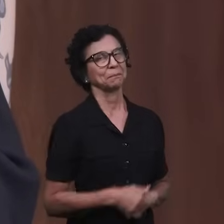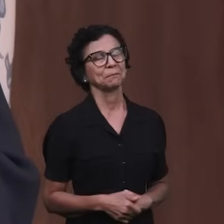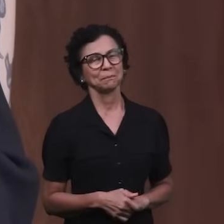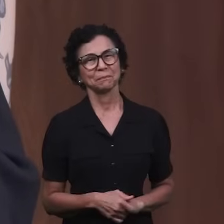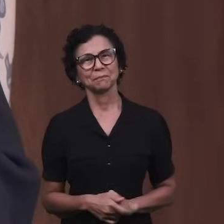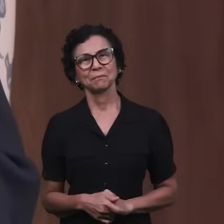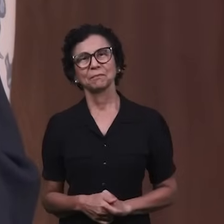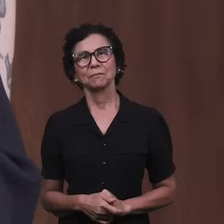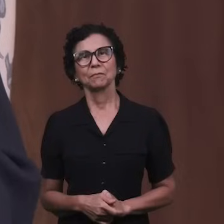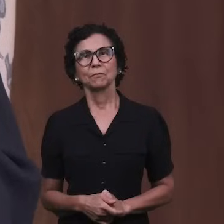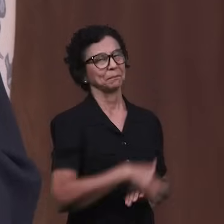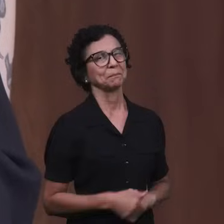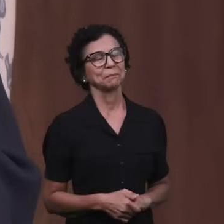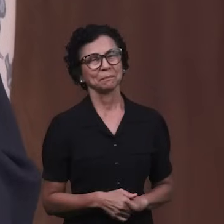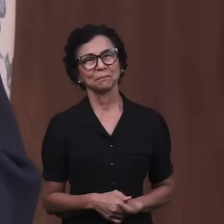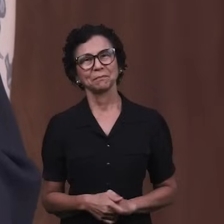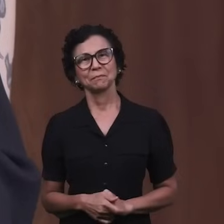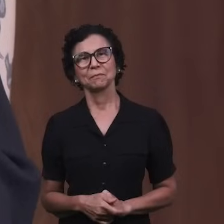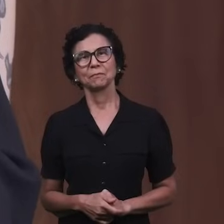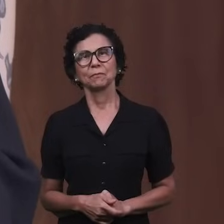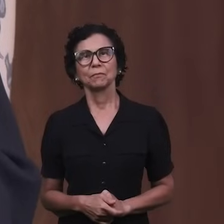apresentação ao rei.